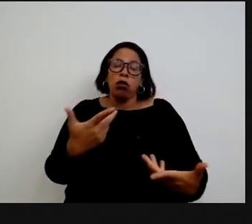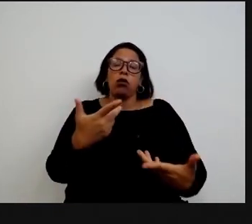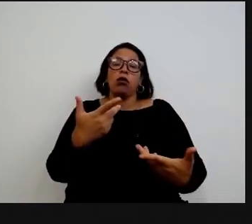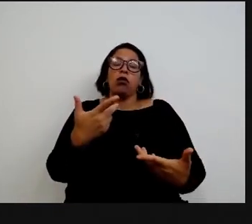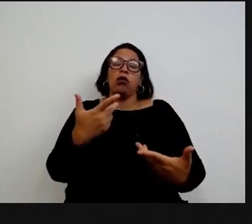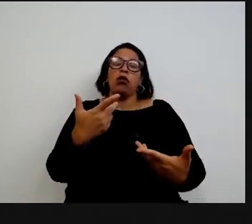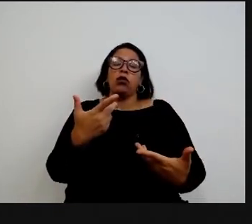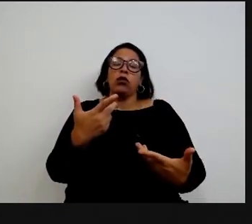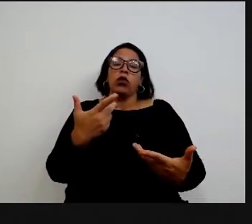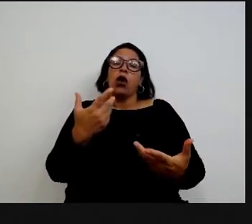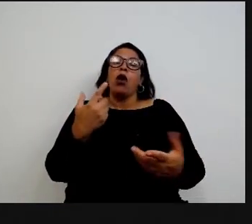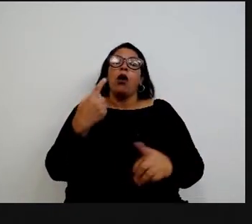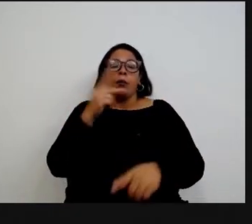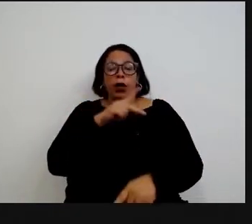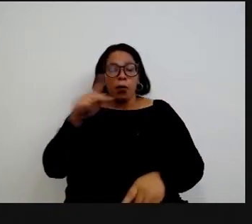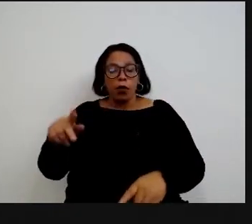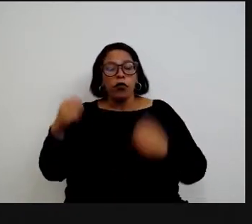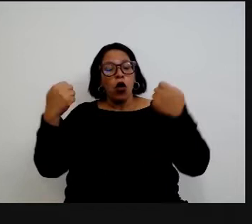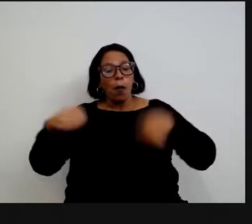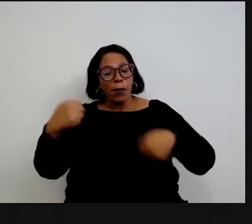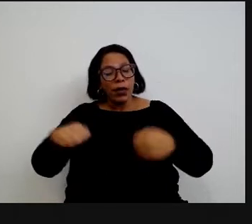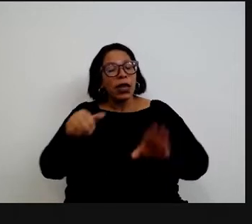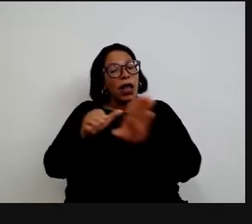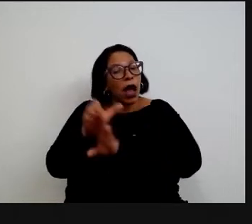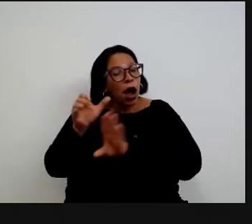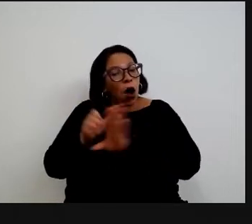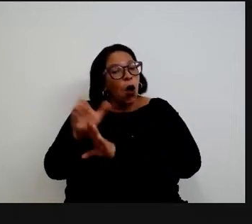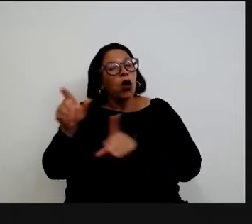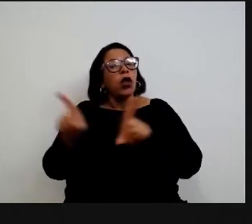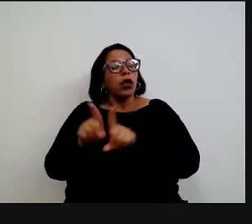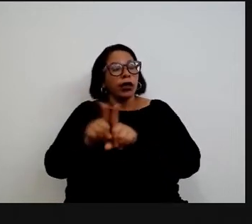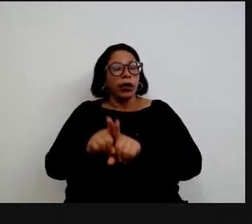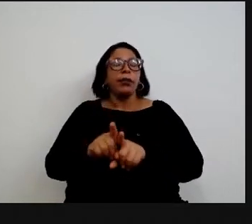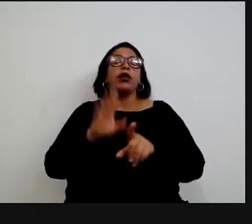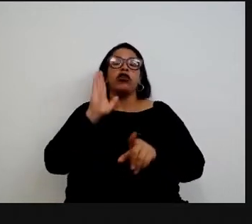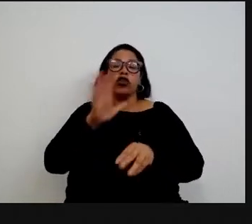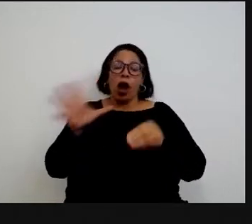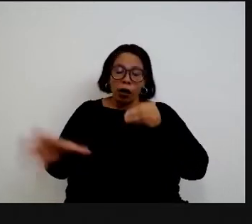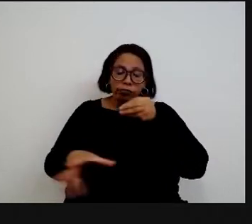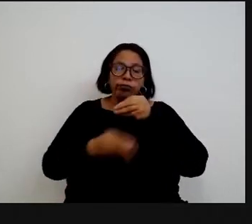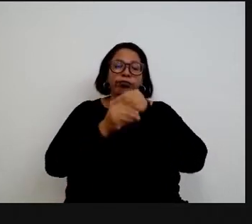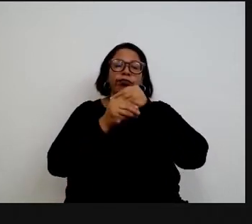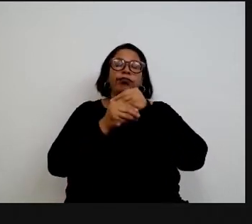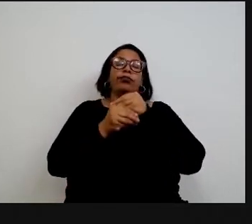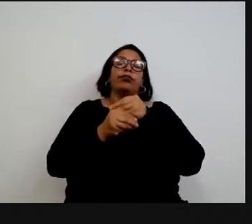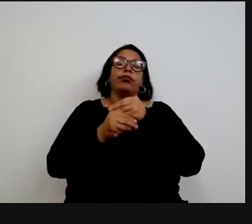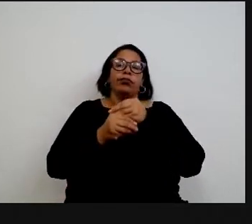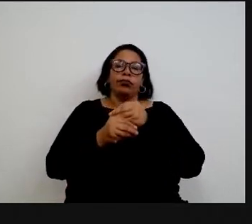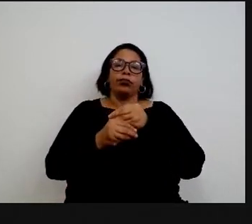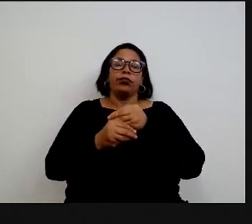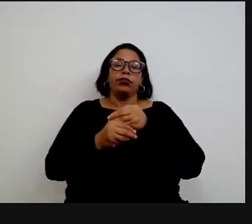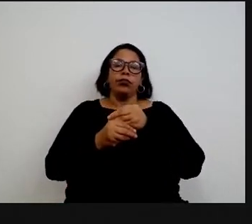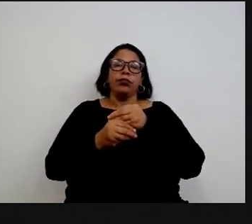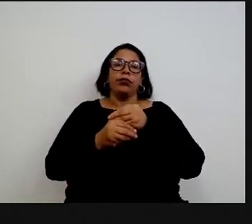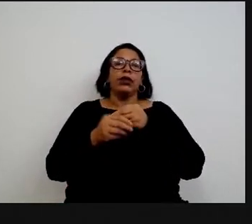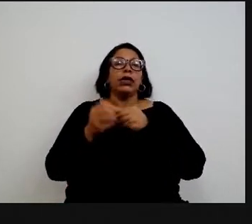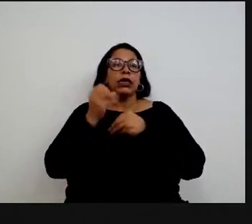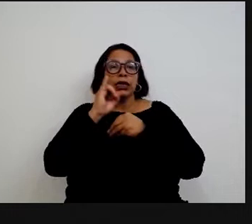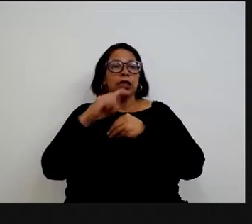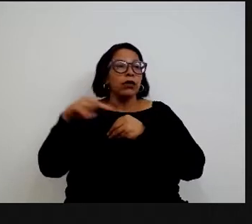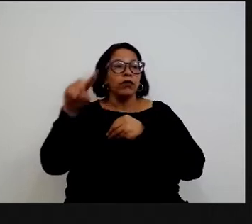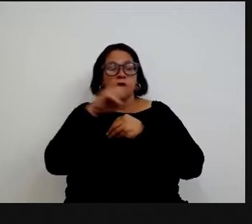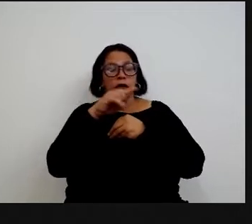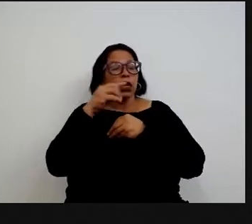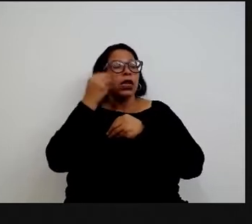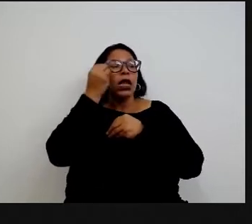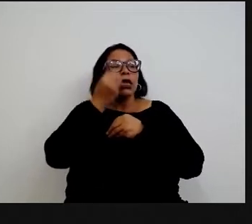nessa curadoria, né? E já emendando nisso, se vocês também puderem